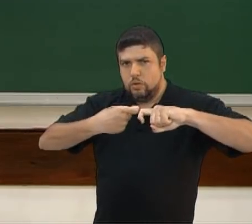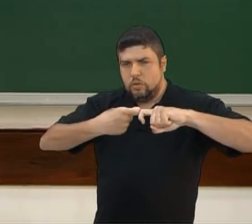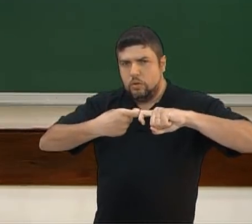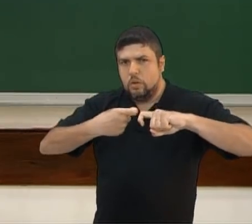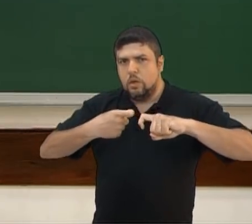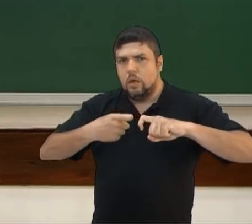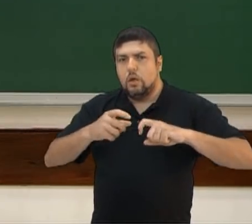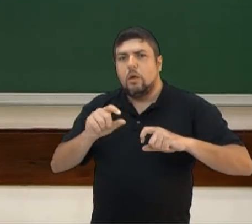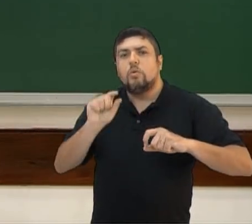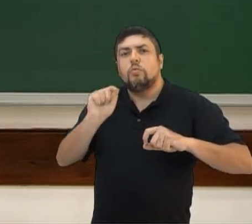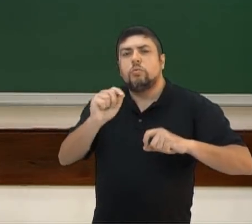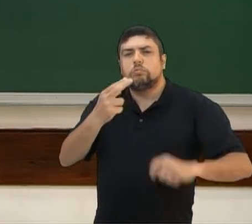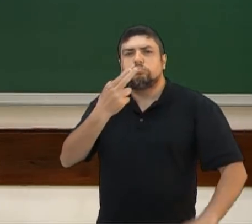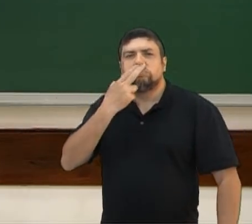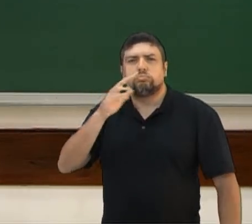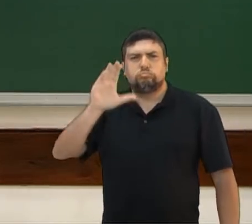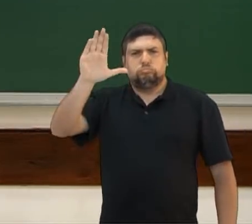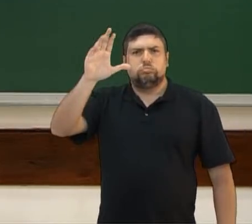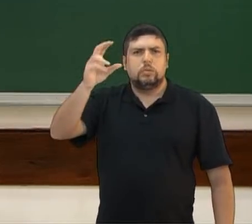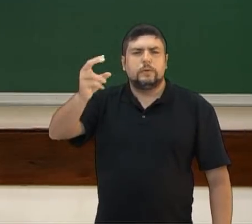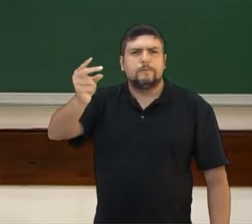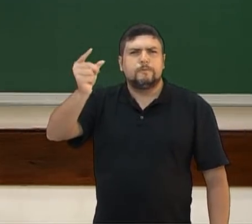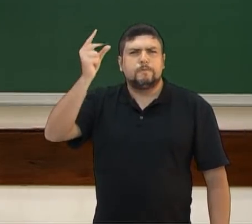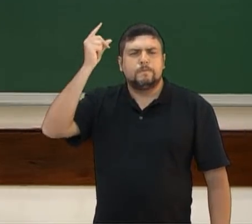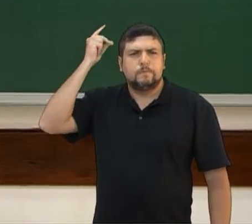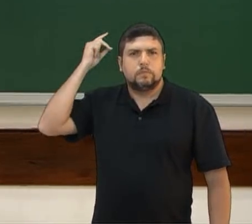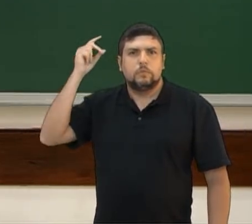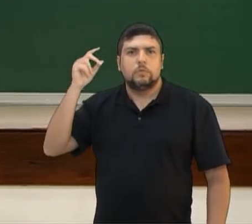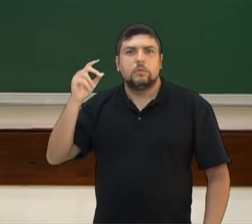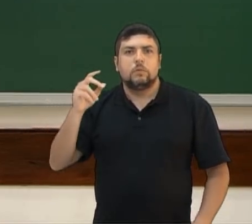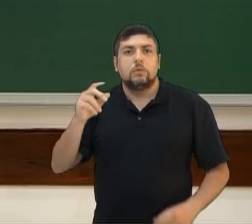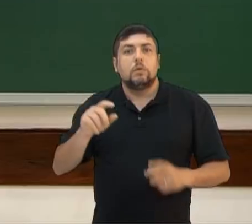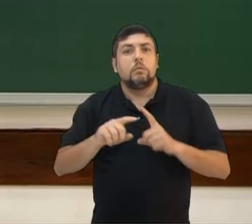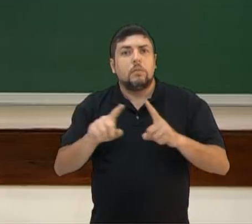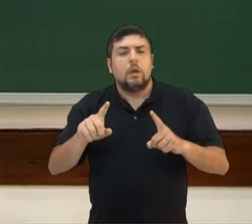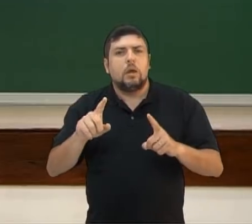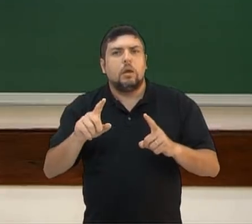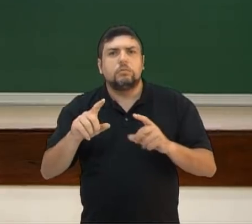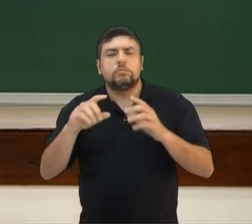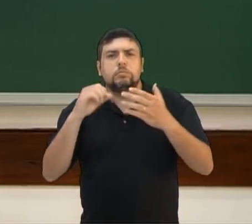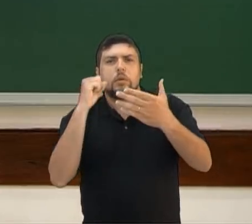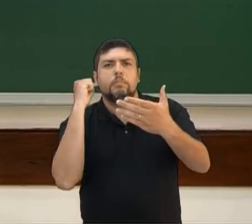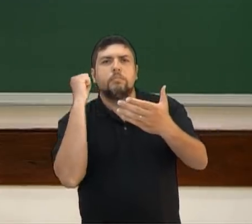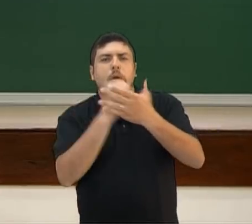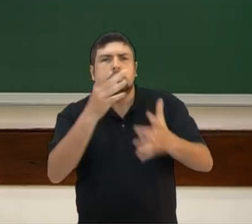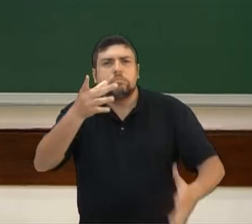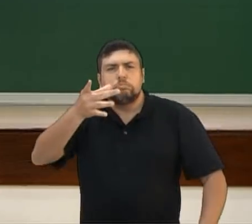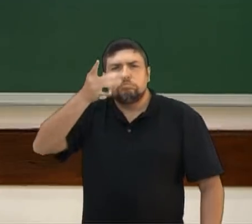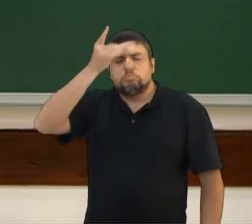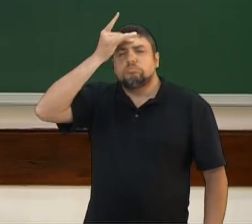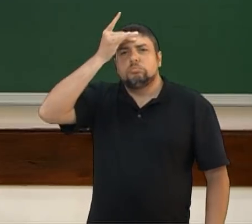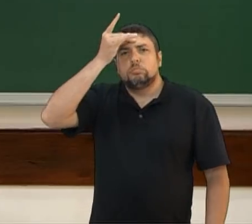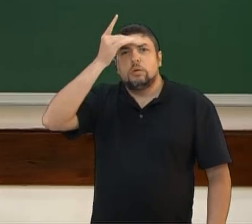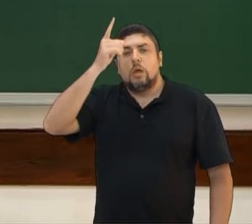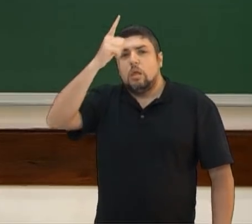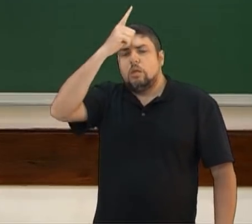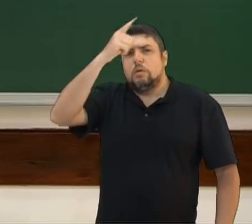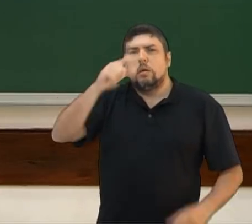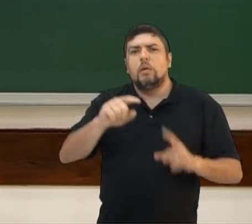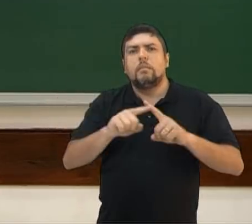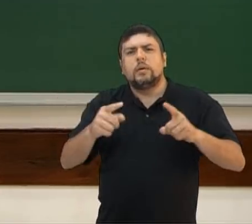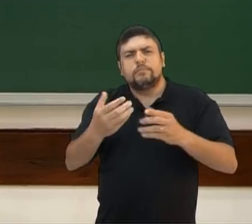antigo, inclusive, do que o nazismo. Ele é encontrado em algumas simbologias do hinduísmo, também